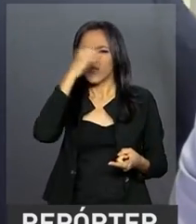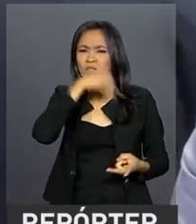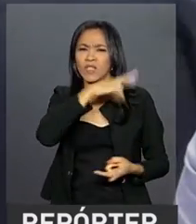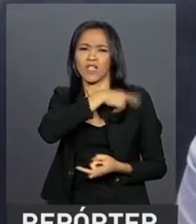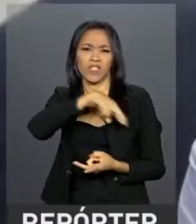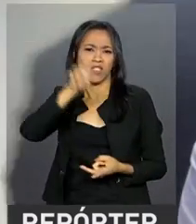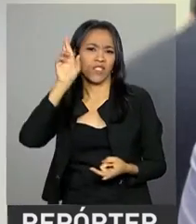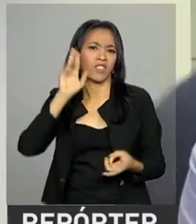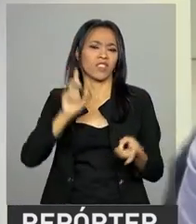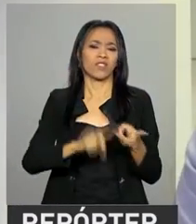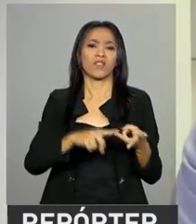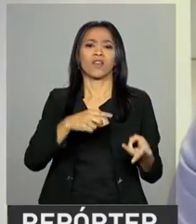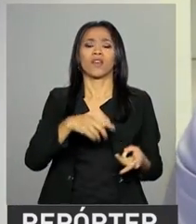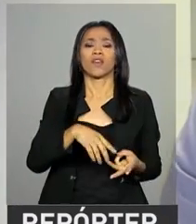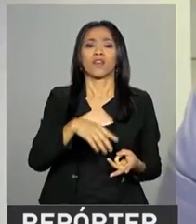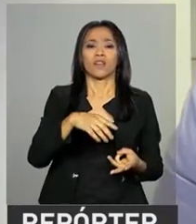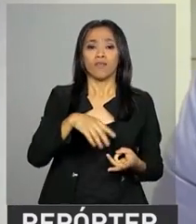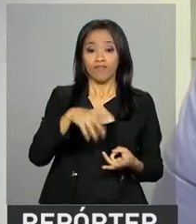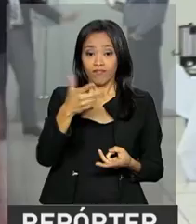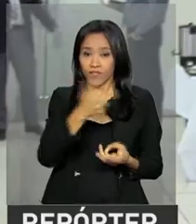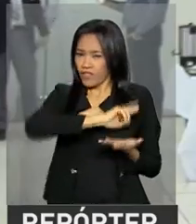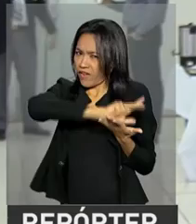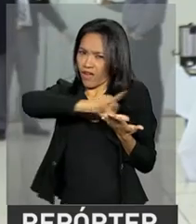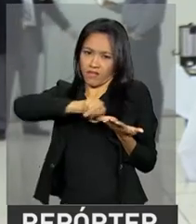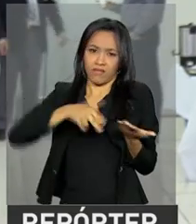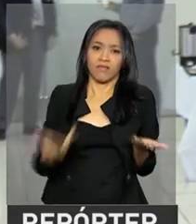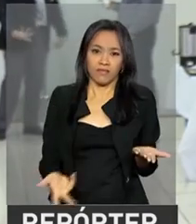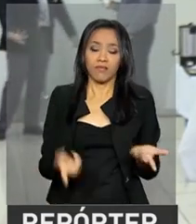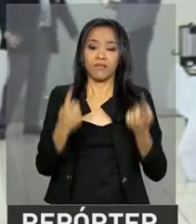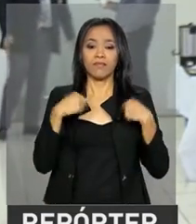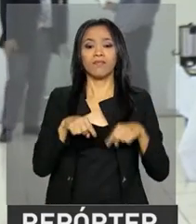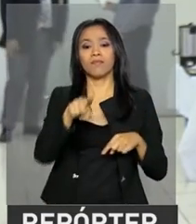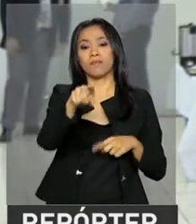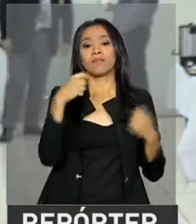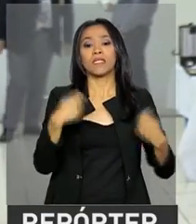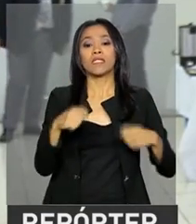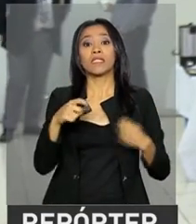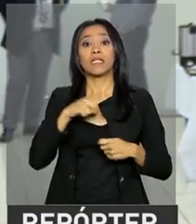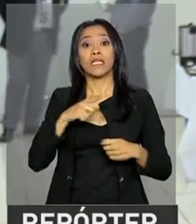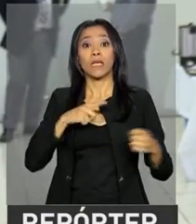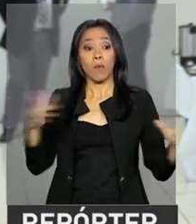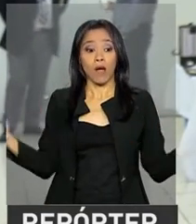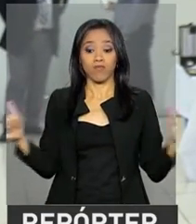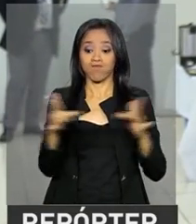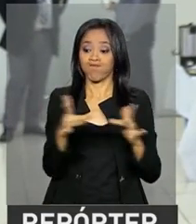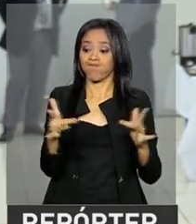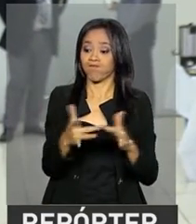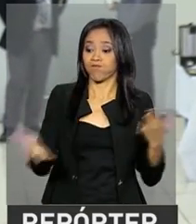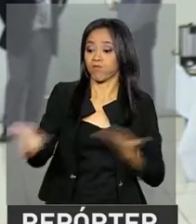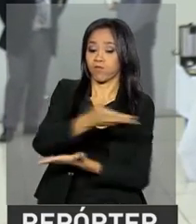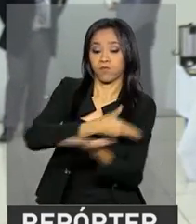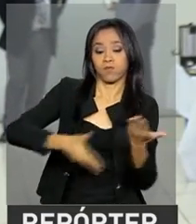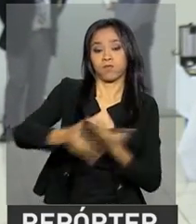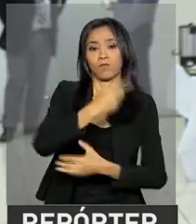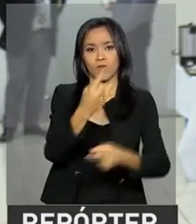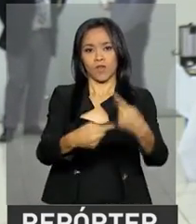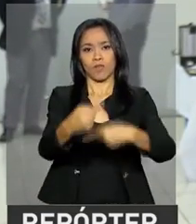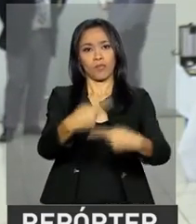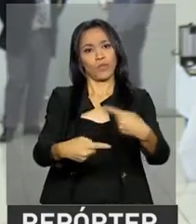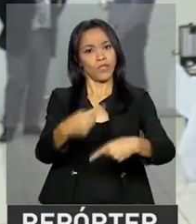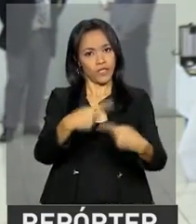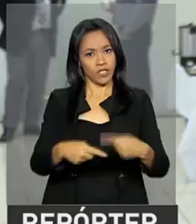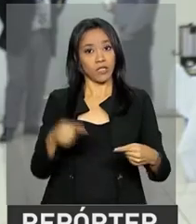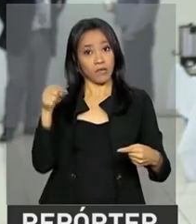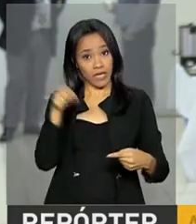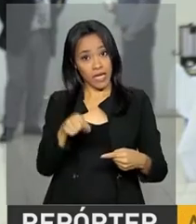e intolerâncias correlatas. Precisa haver uma integração dessas políticas de modo transversal para